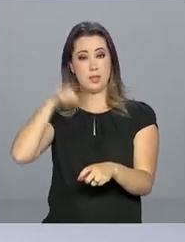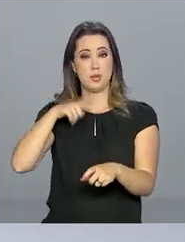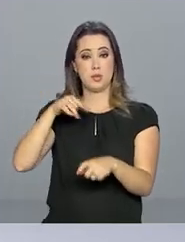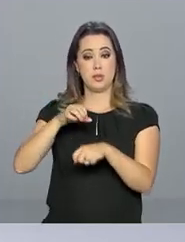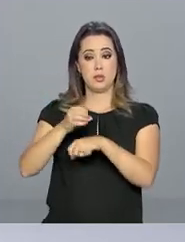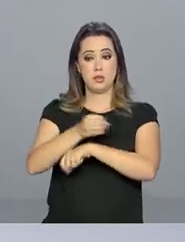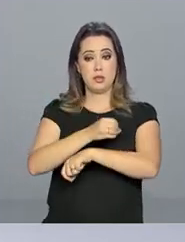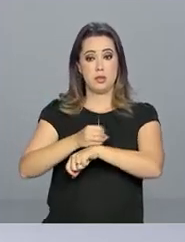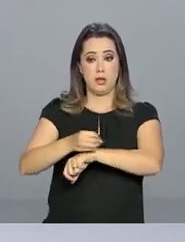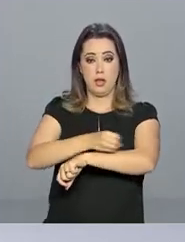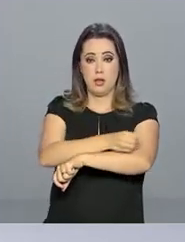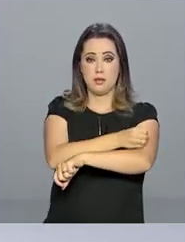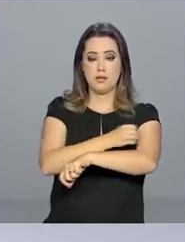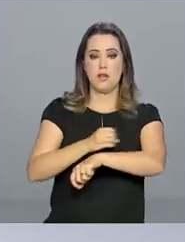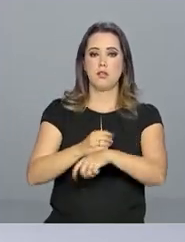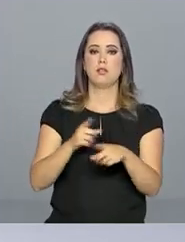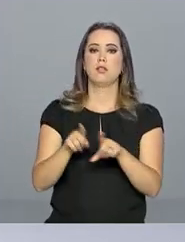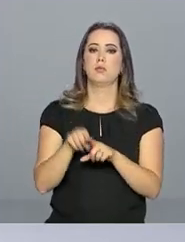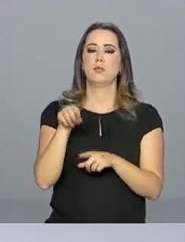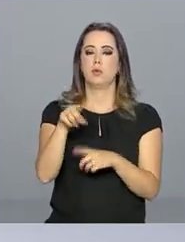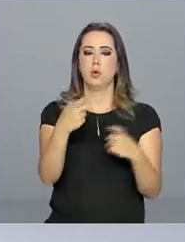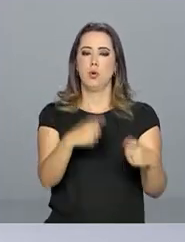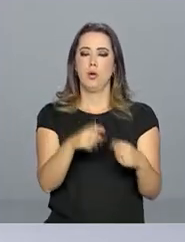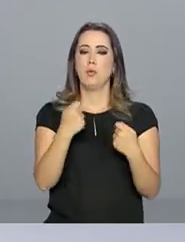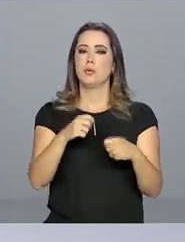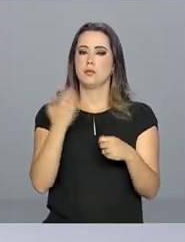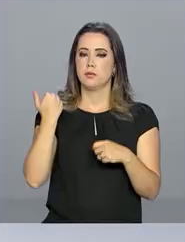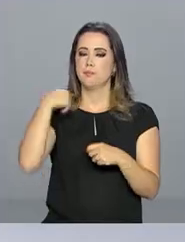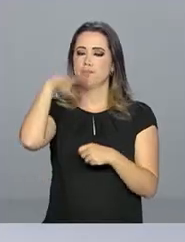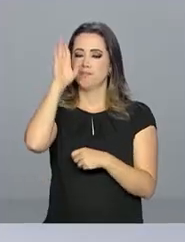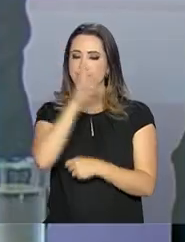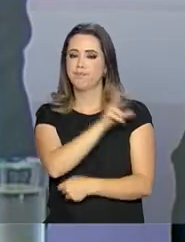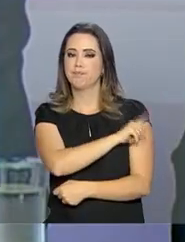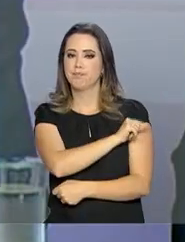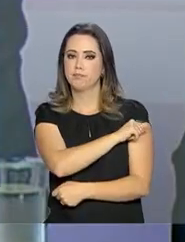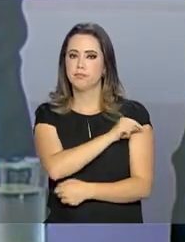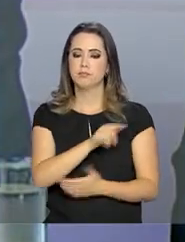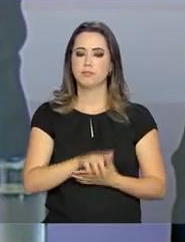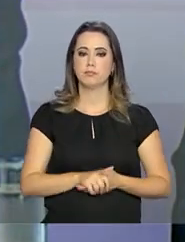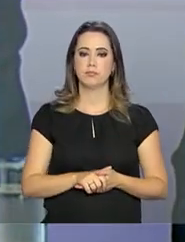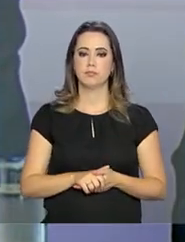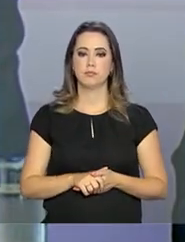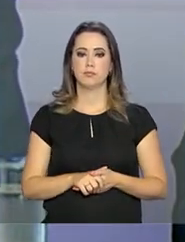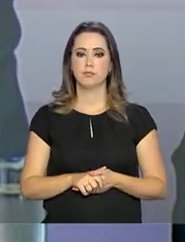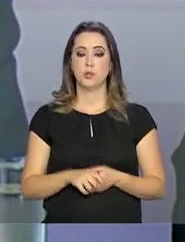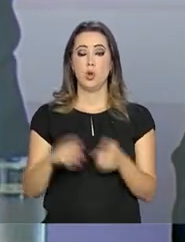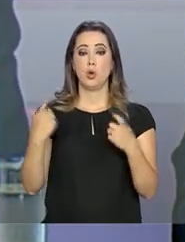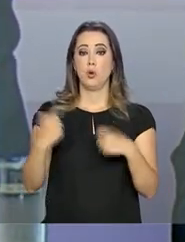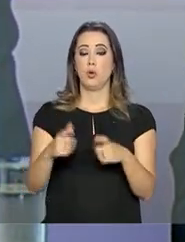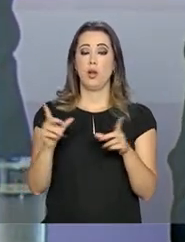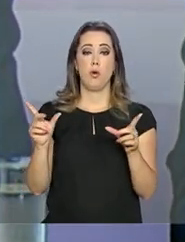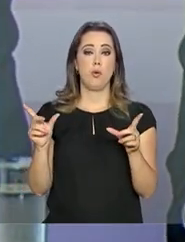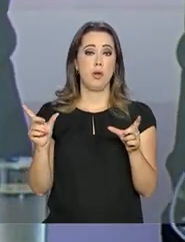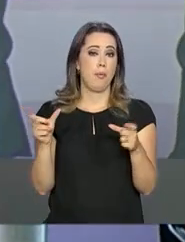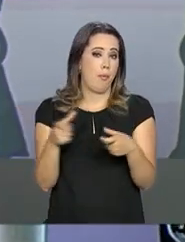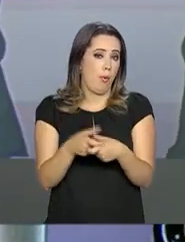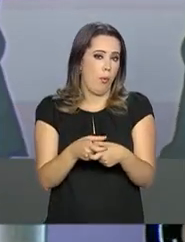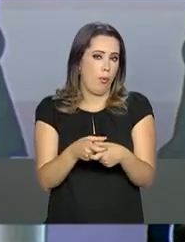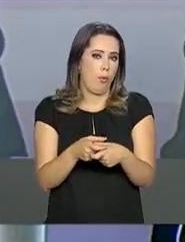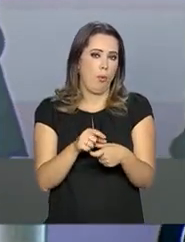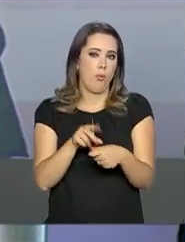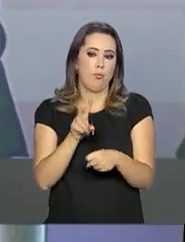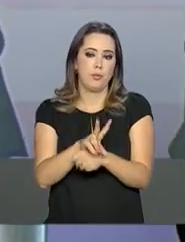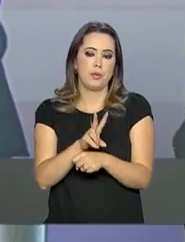que a cobertura vacinal é baixa em várias regiões do país a baixa cobertura exige uma atenção